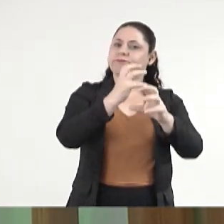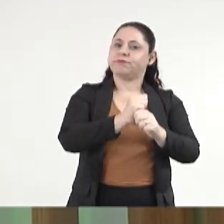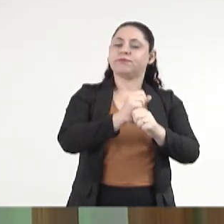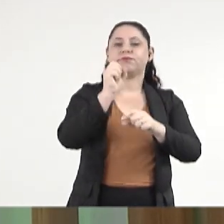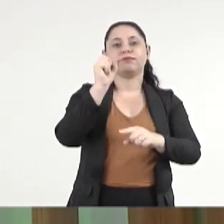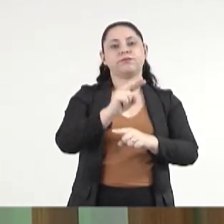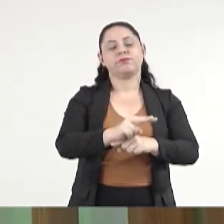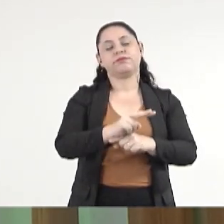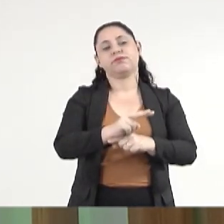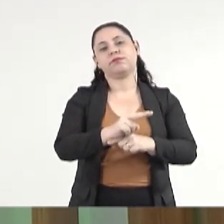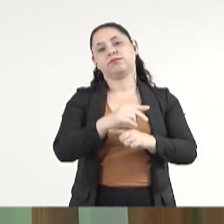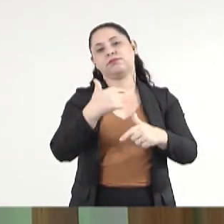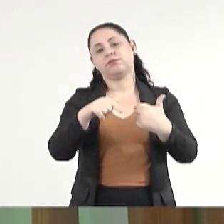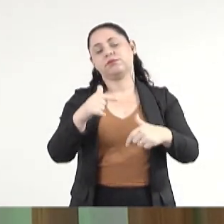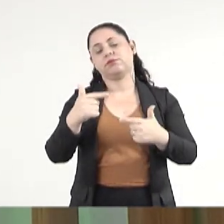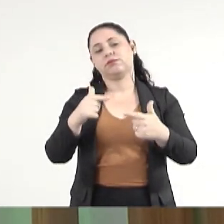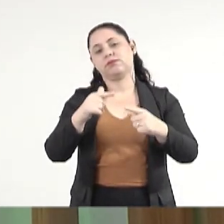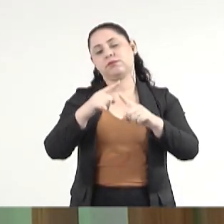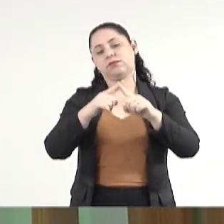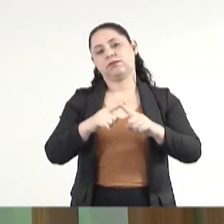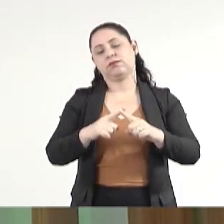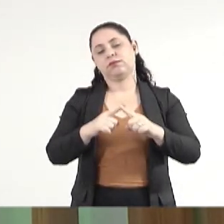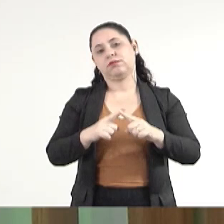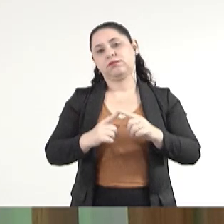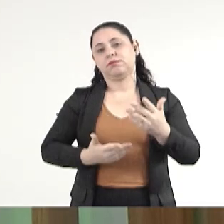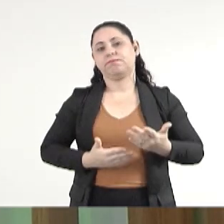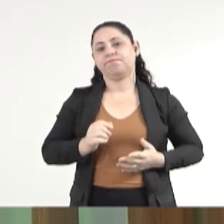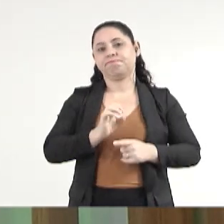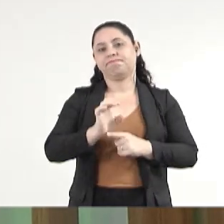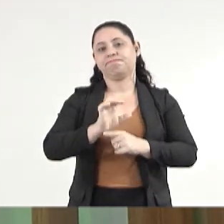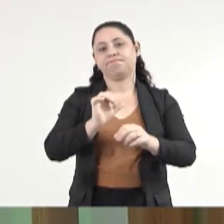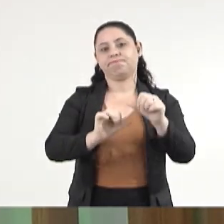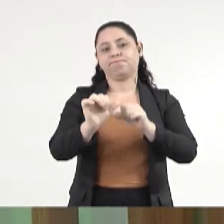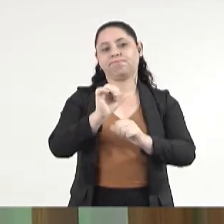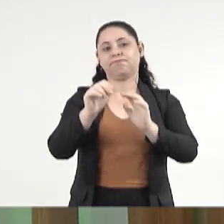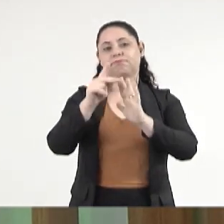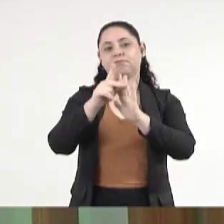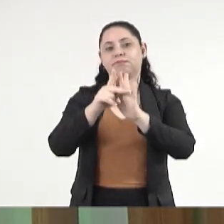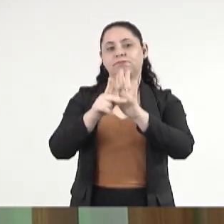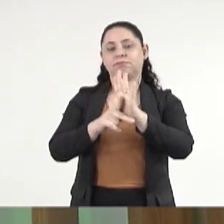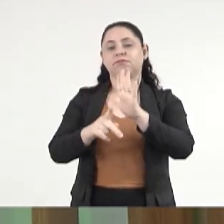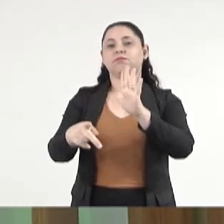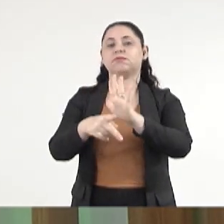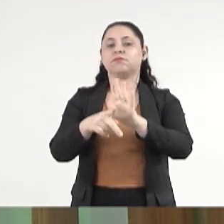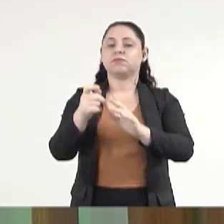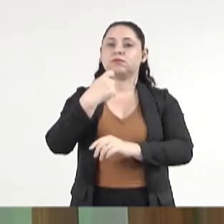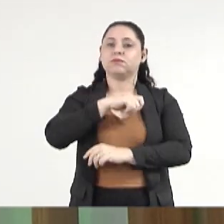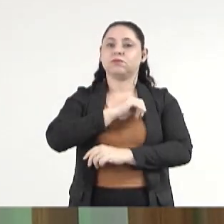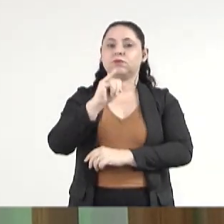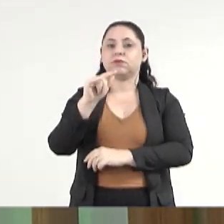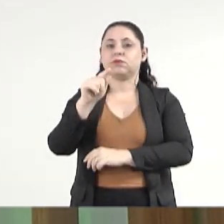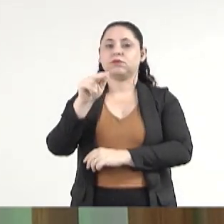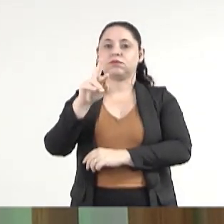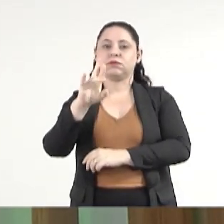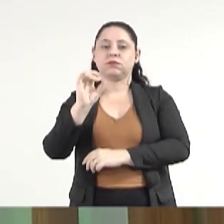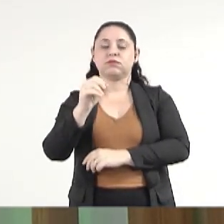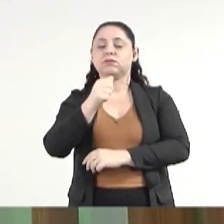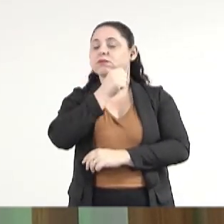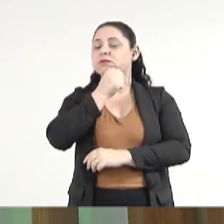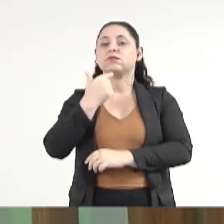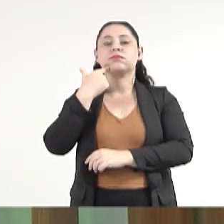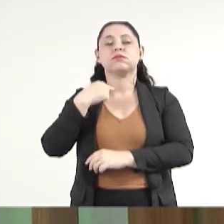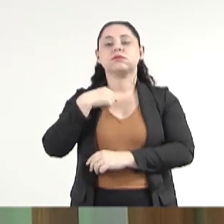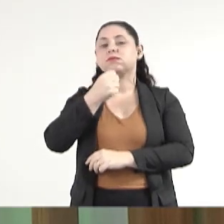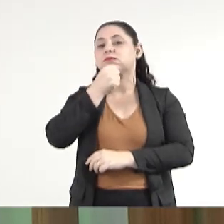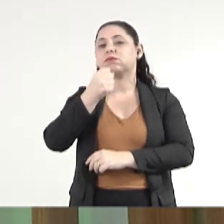nas carreiras de servidores estaduais e também mudanças nos protocolos de fiscalização da Iagro. A repórter